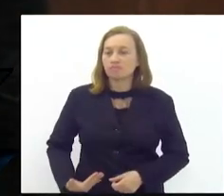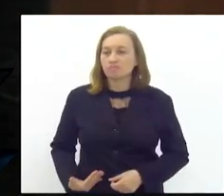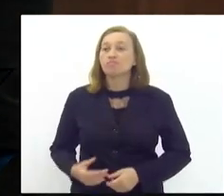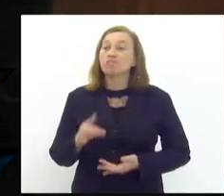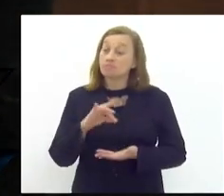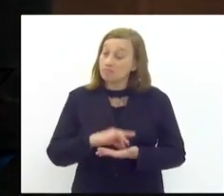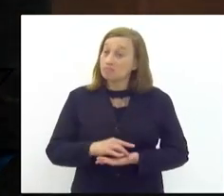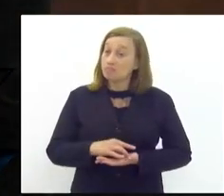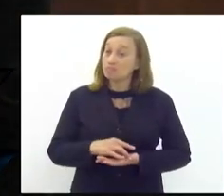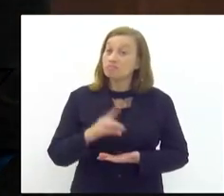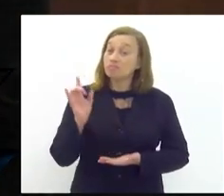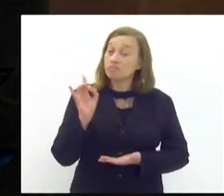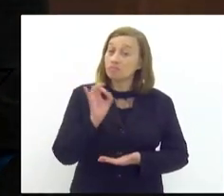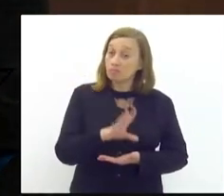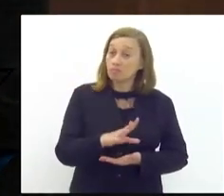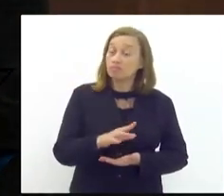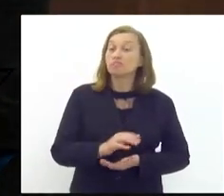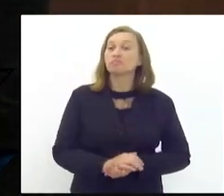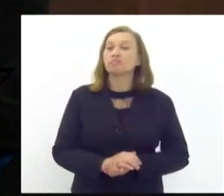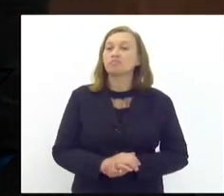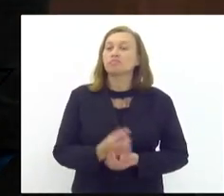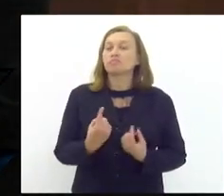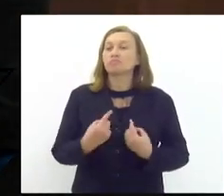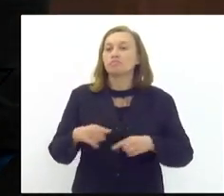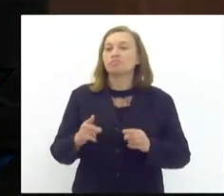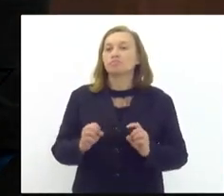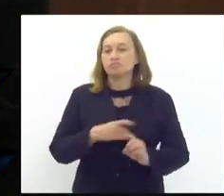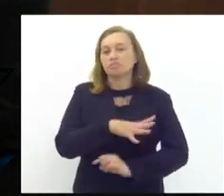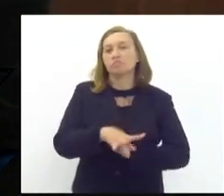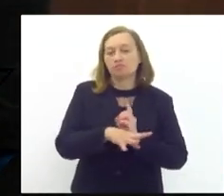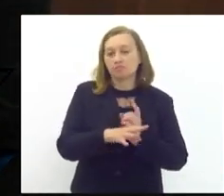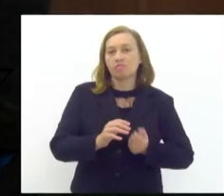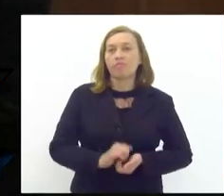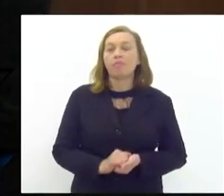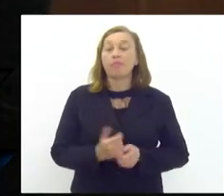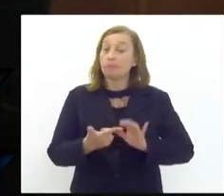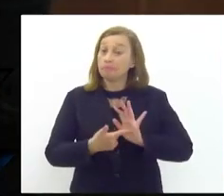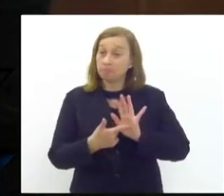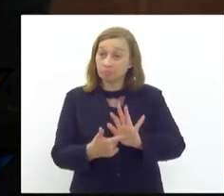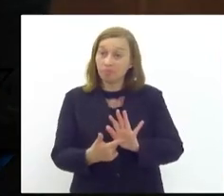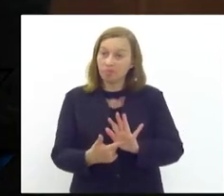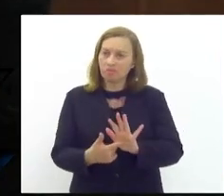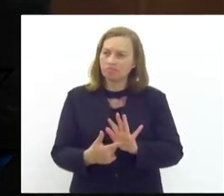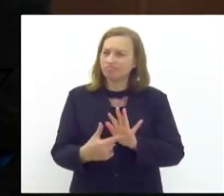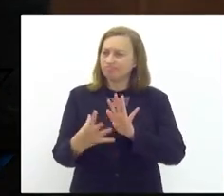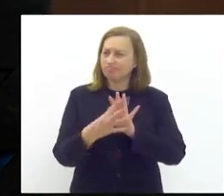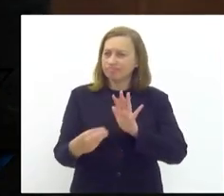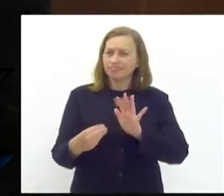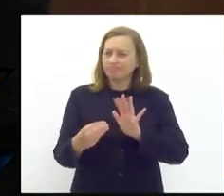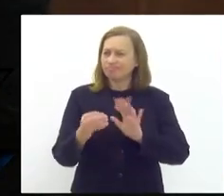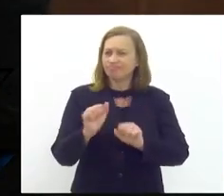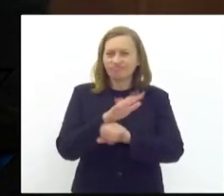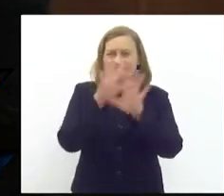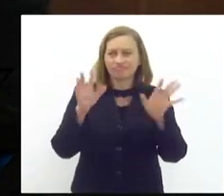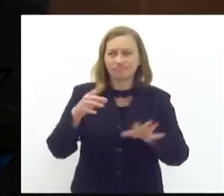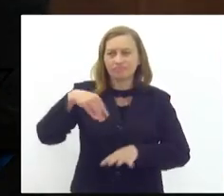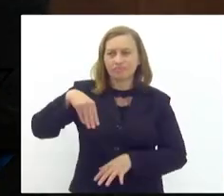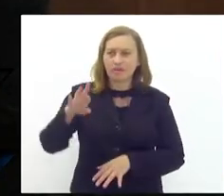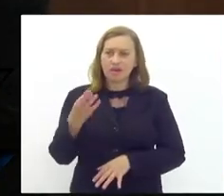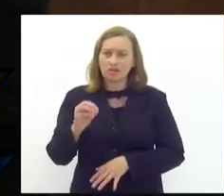grande realidade nós somos a última barreira contra a sociedade e para mostrar um exemplo Claro macho Gualberto